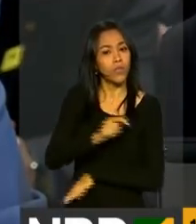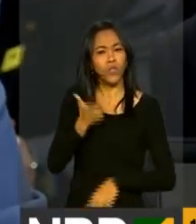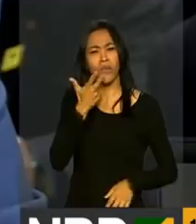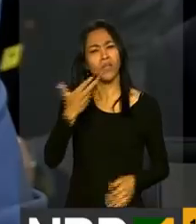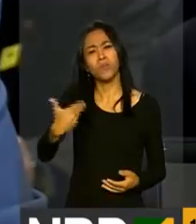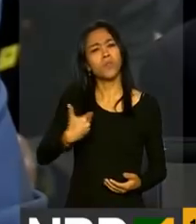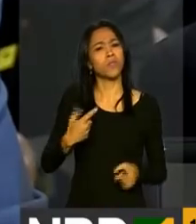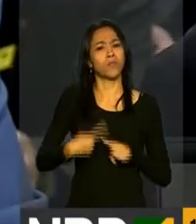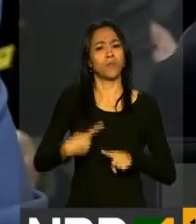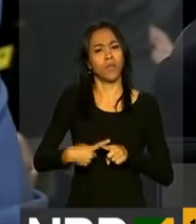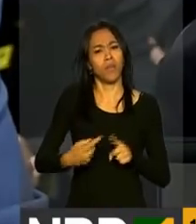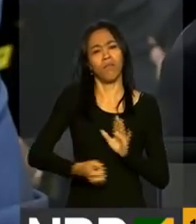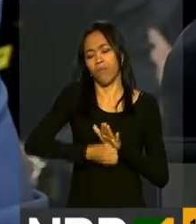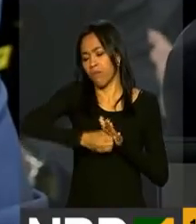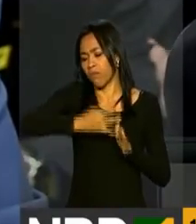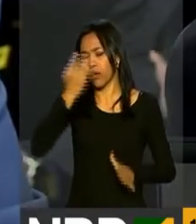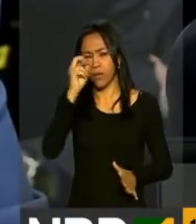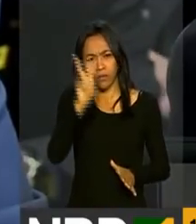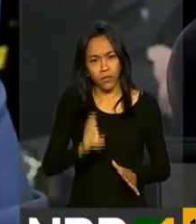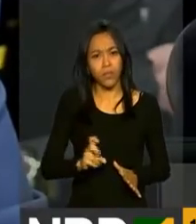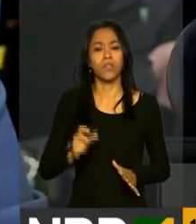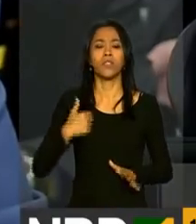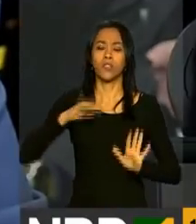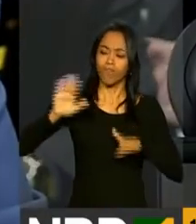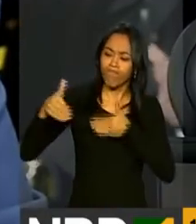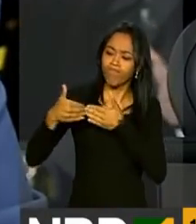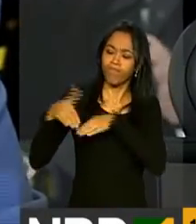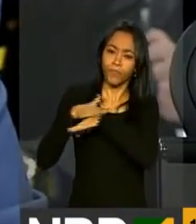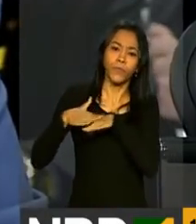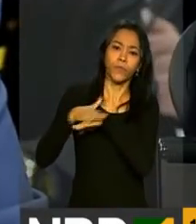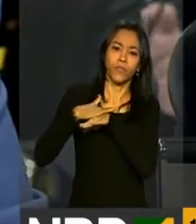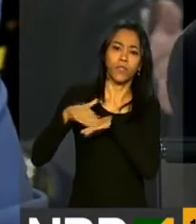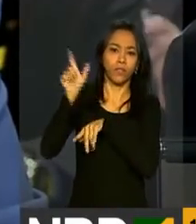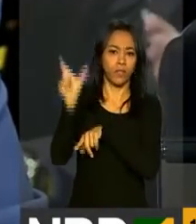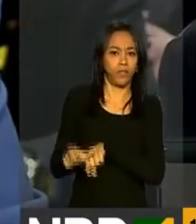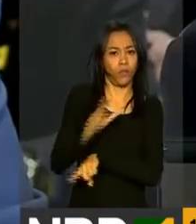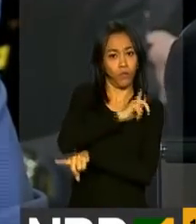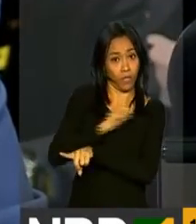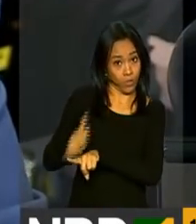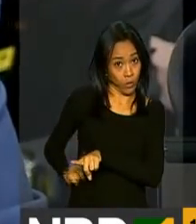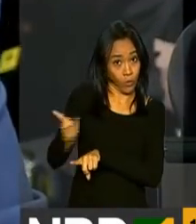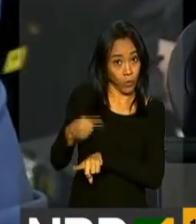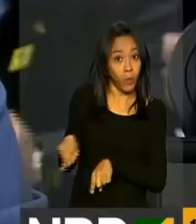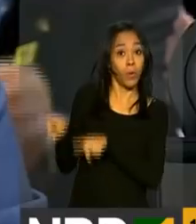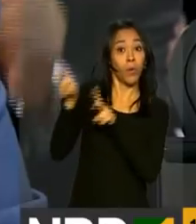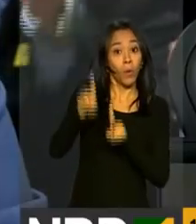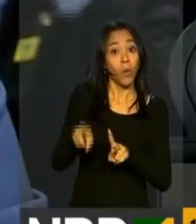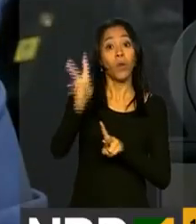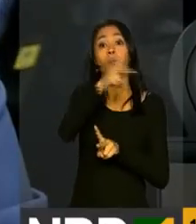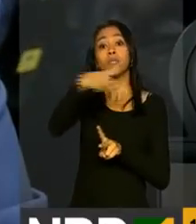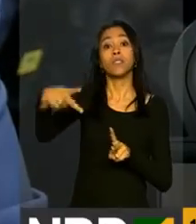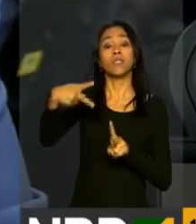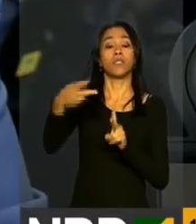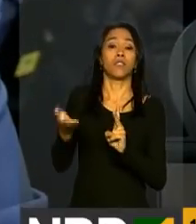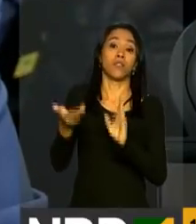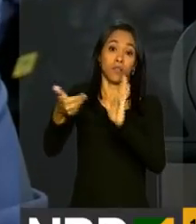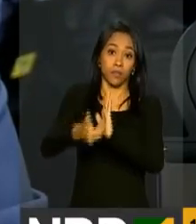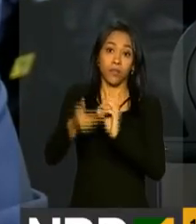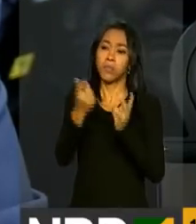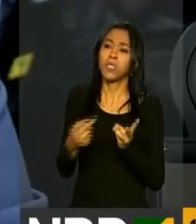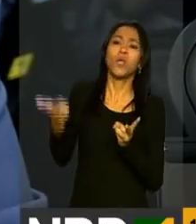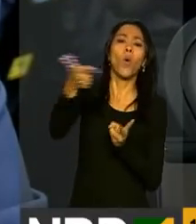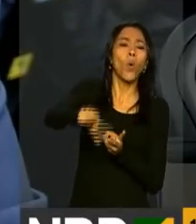que muitas muitas vezes conversamos com o governador pezão conversamos com o presidente rodrigo maia e com outras autoridades